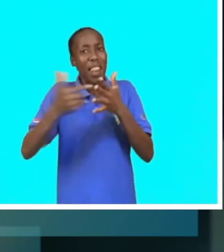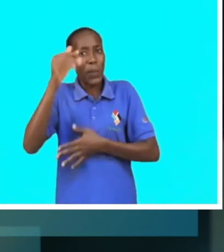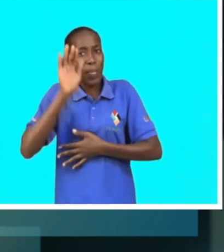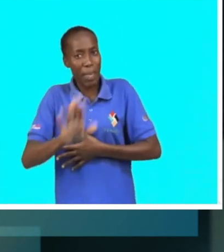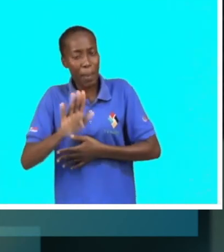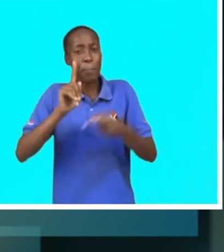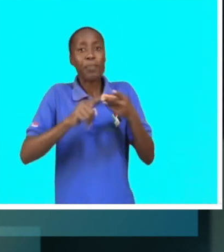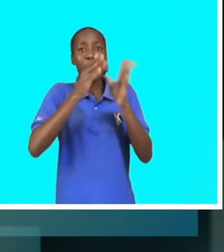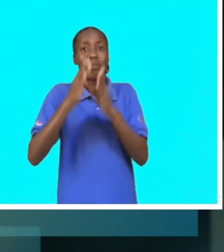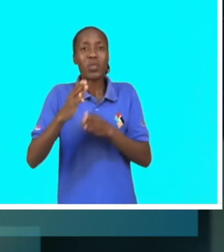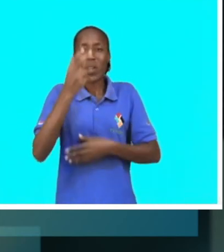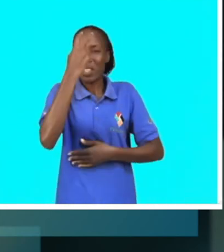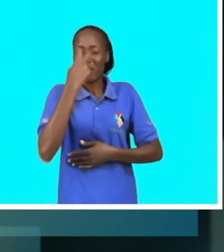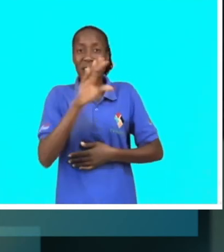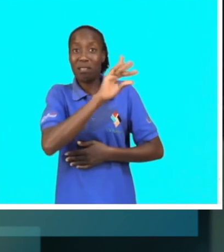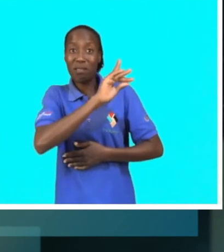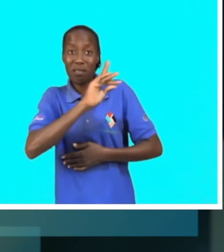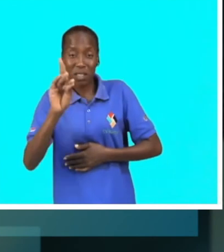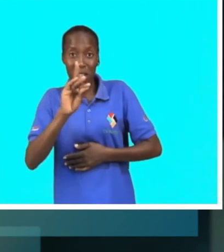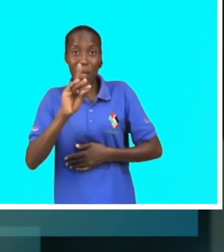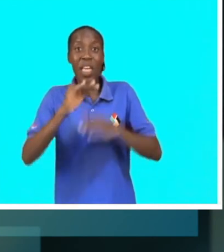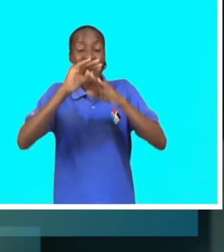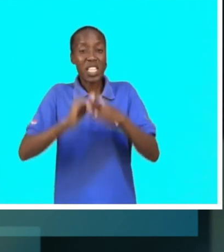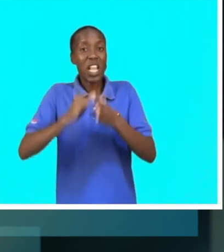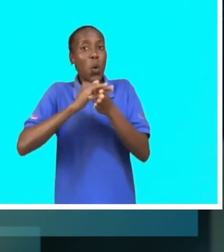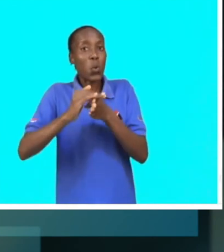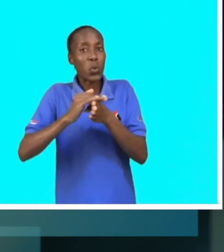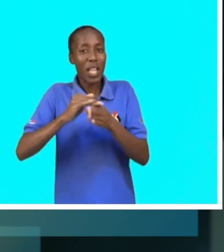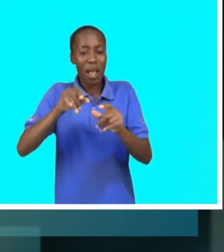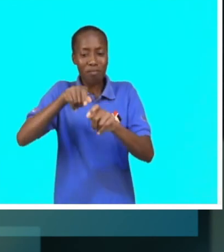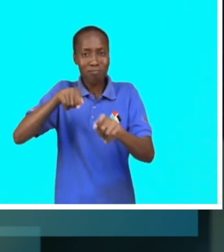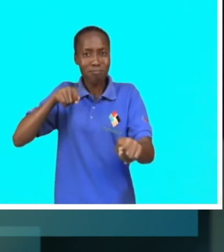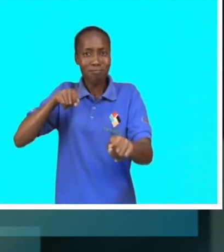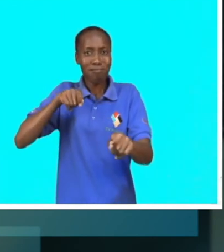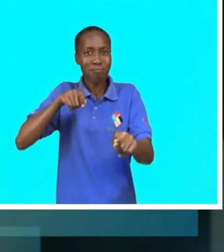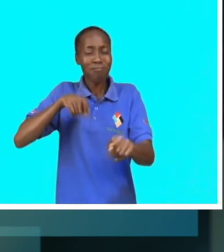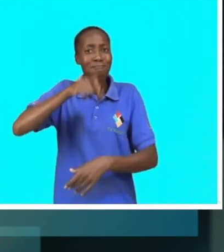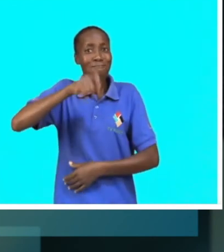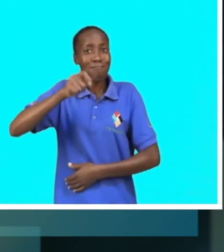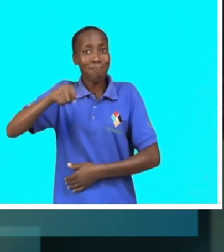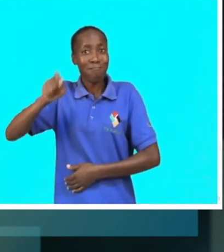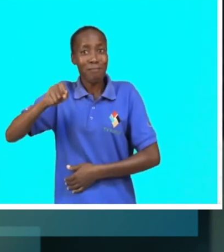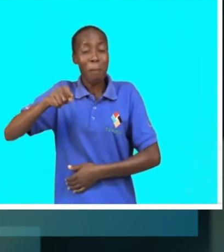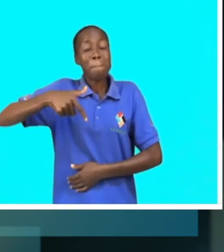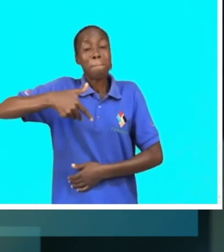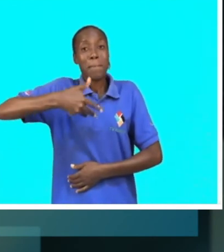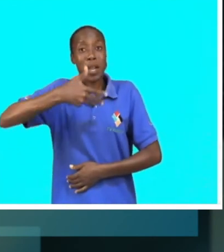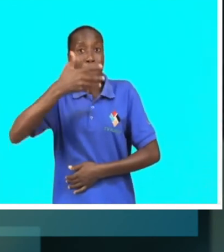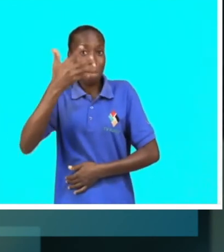clara para quem tem deficiência visual e utiliza a dendama